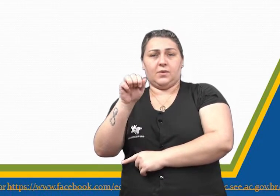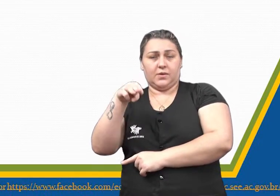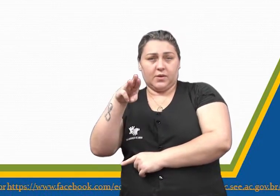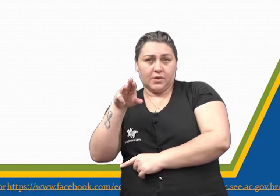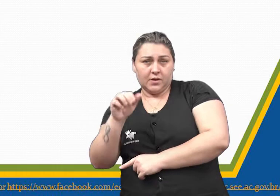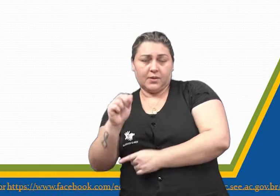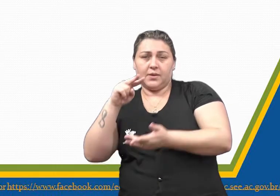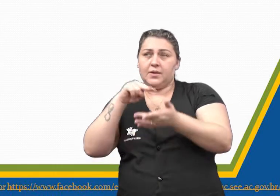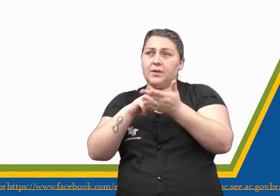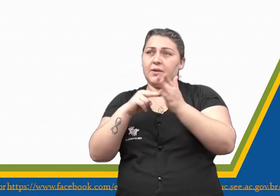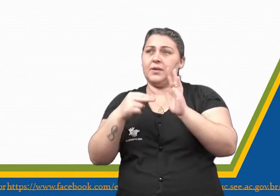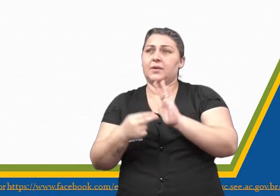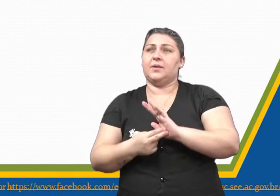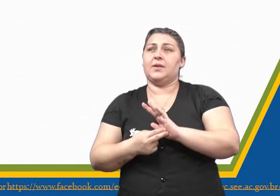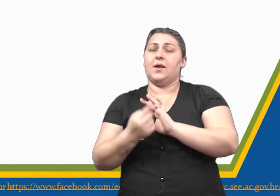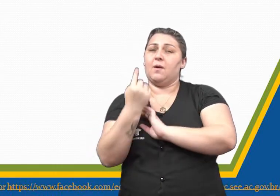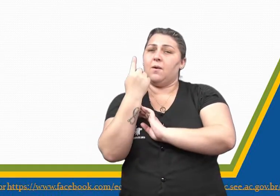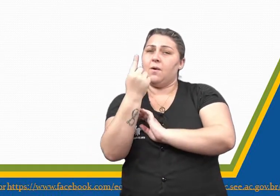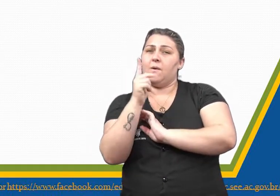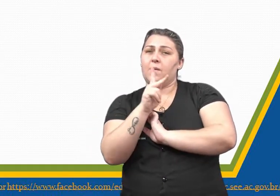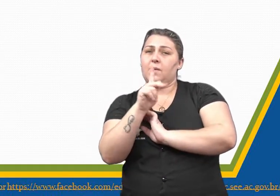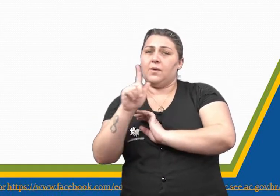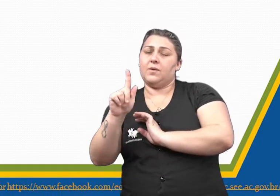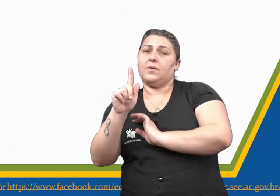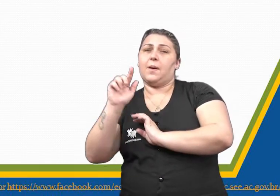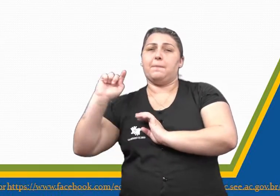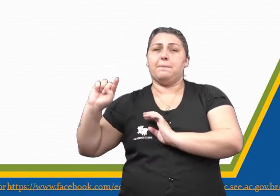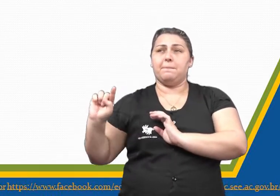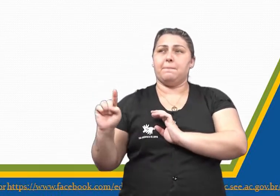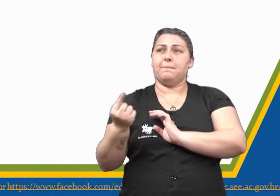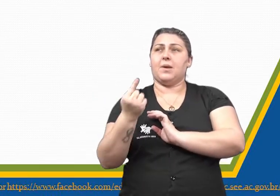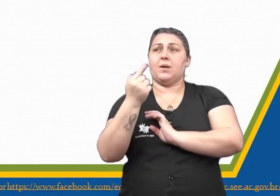quilograma corresponde a 1000 gramas